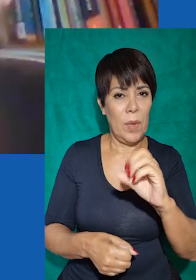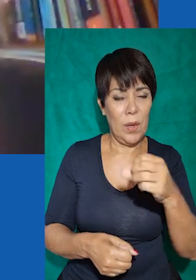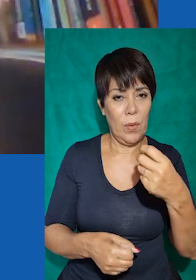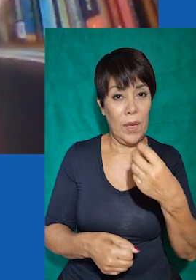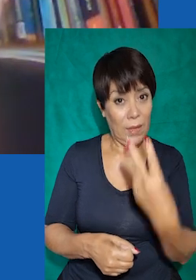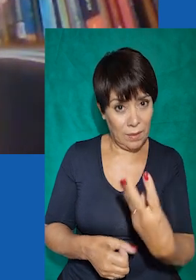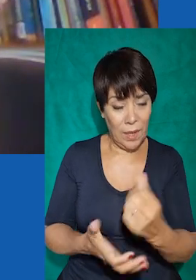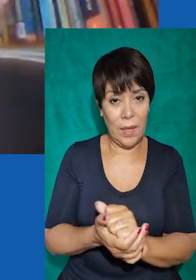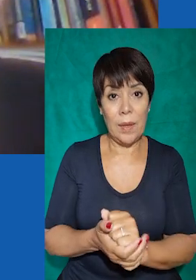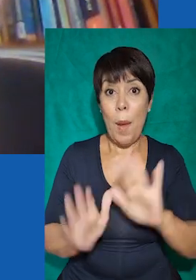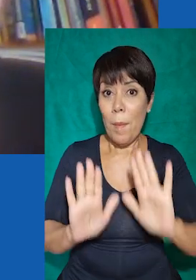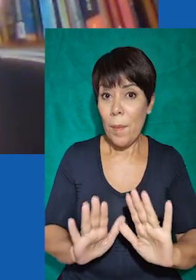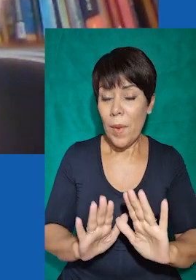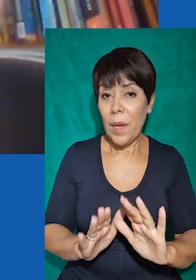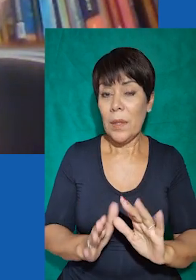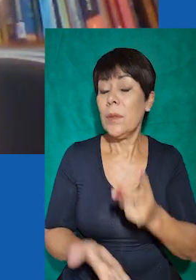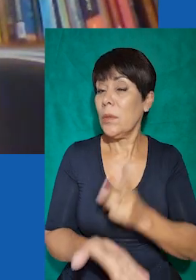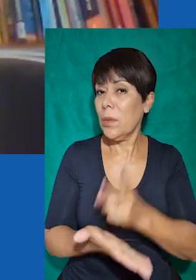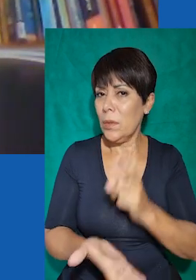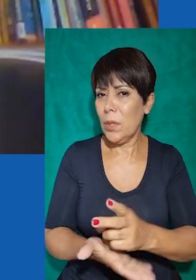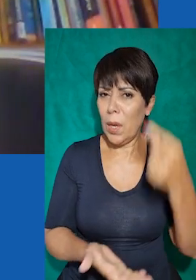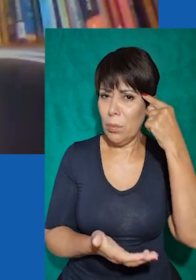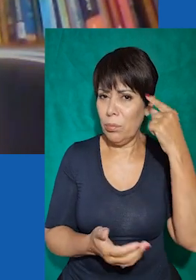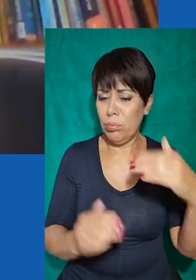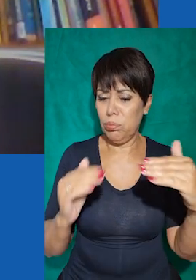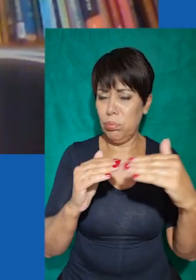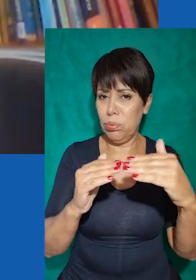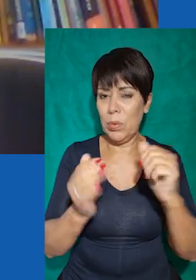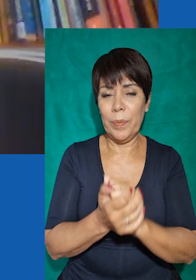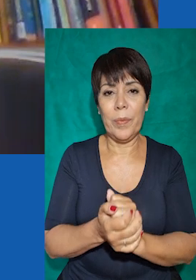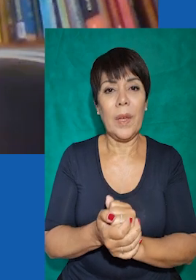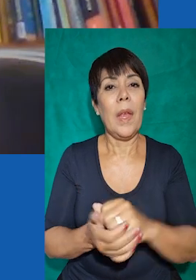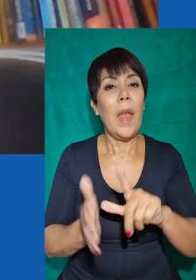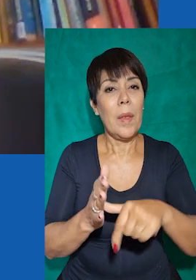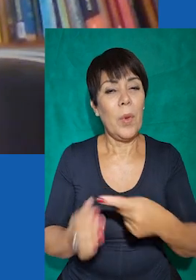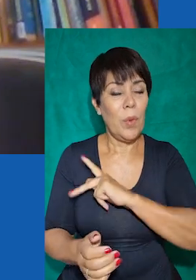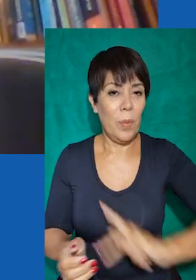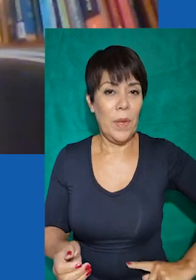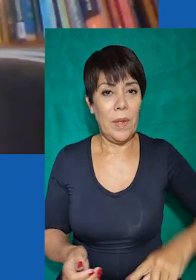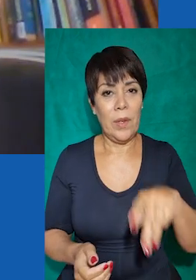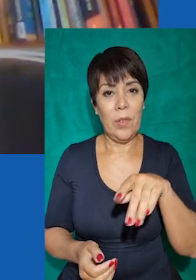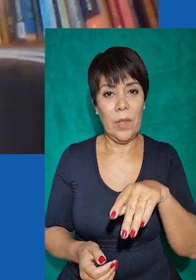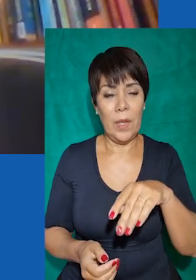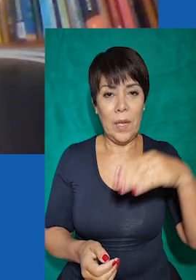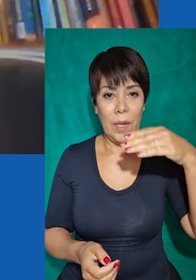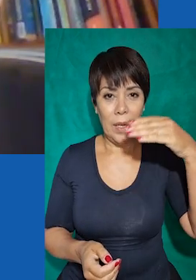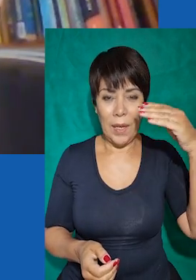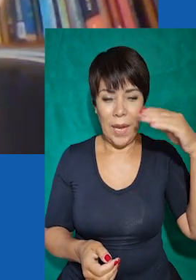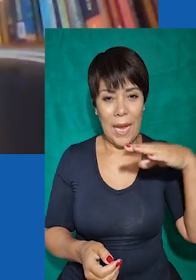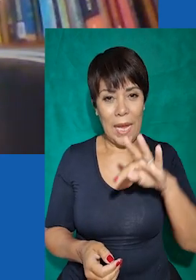lembro. Mas eles não largaram a ideia. E quando o Temer estava precisando de votos,